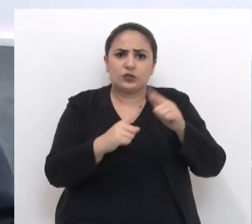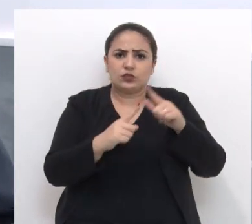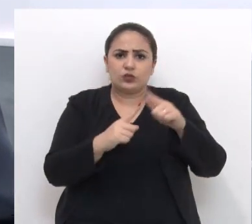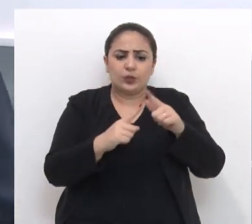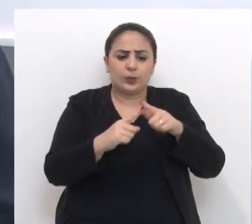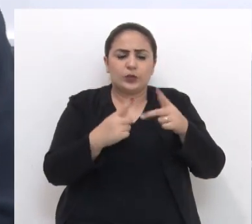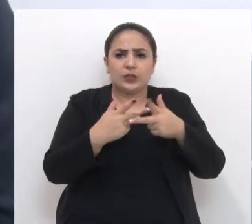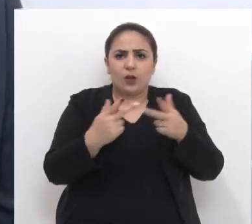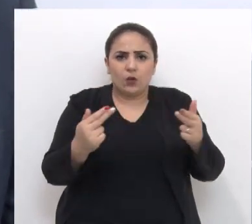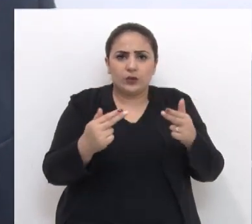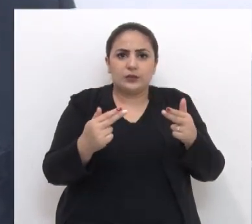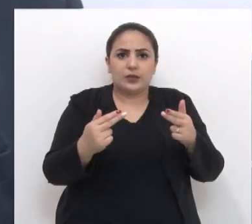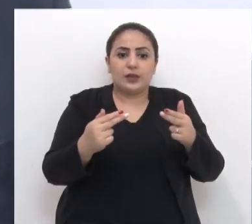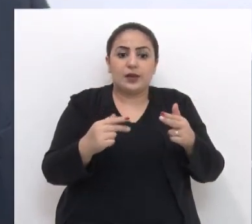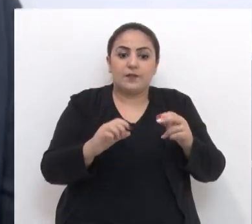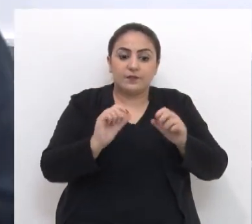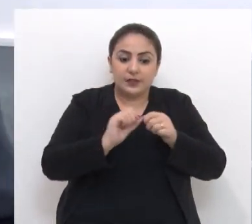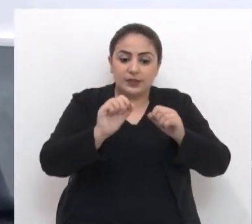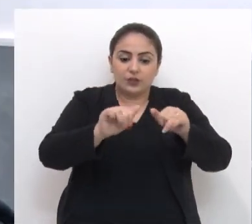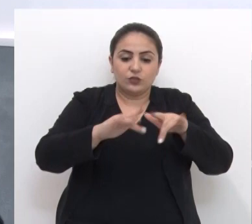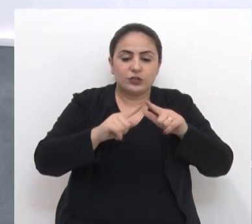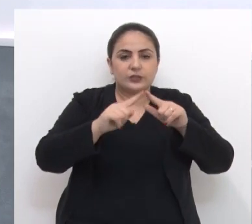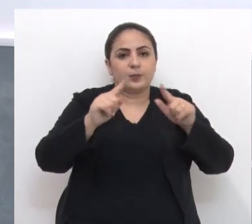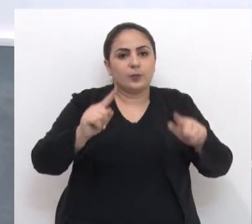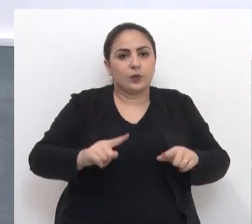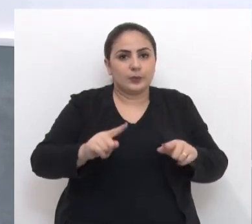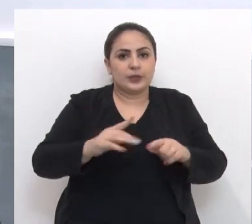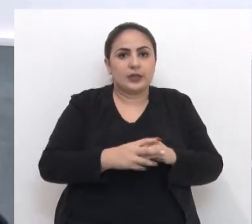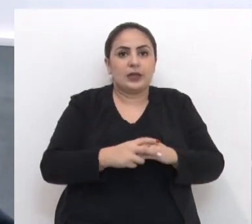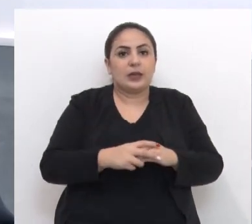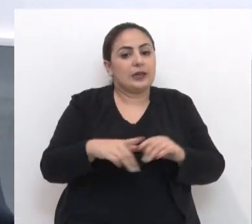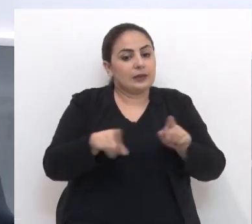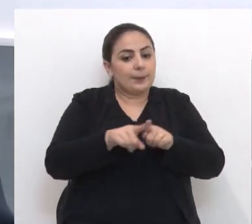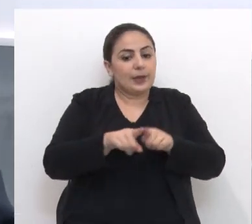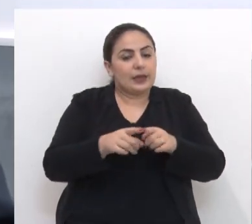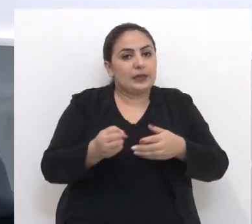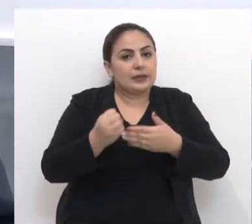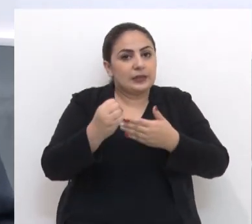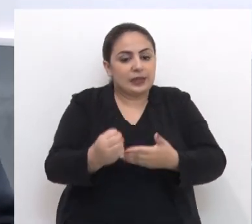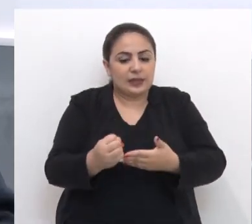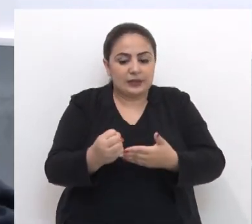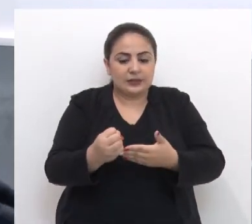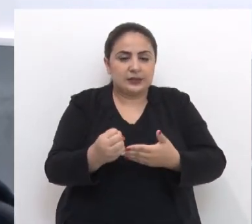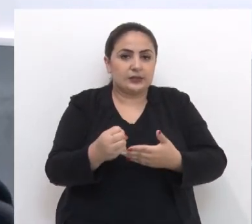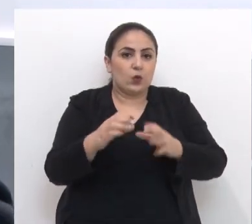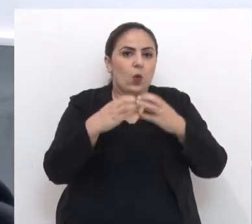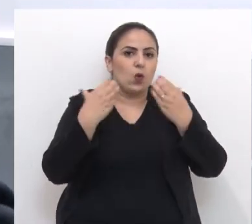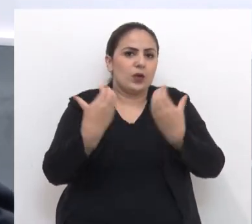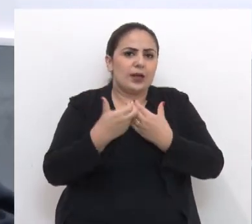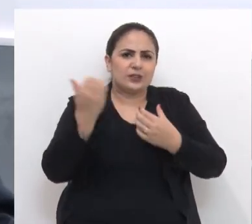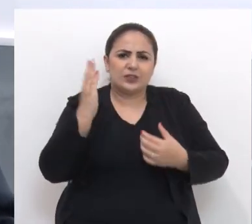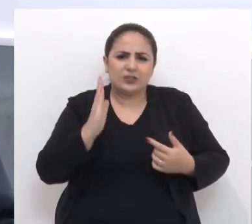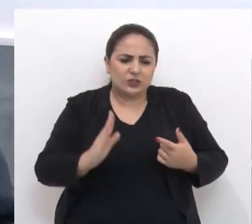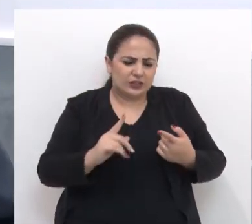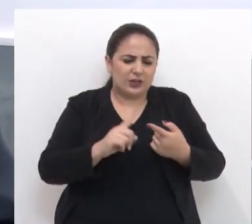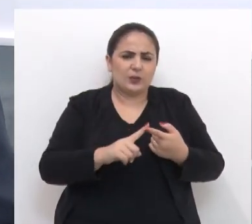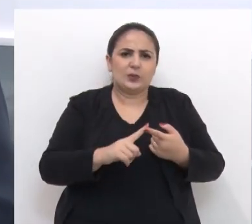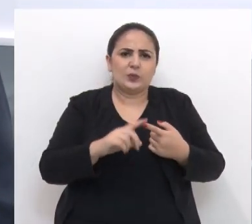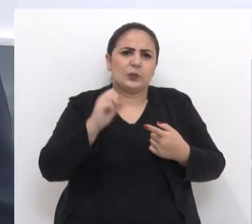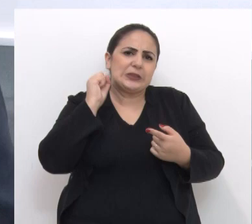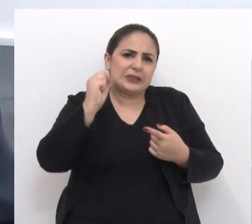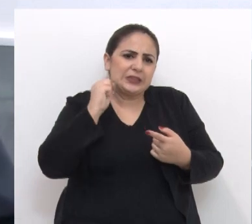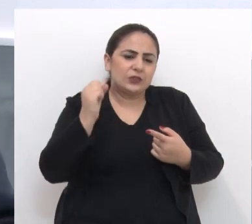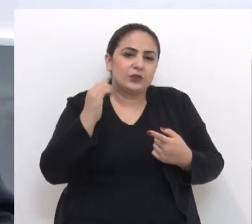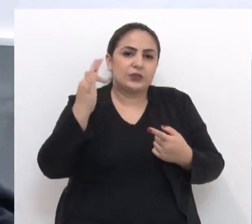esse tipo de manifestação, essas audiências públicas e encaminhar tanto ao Congresso Nacional,